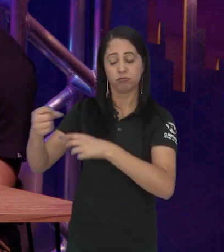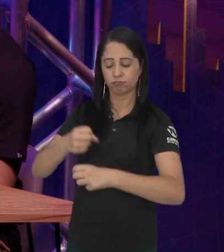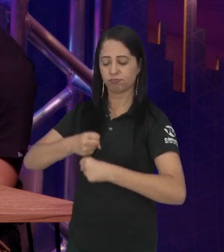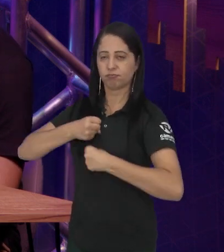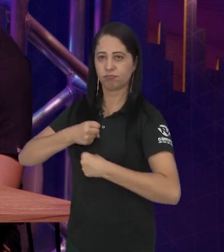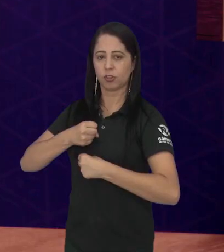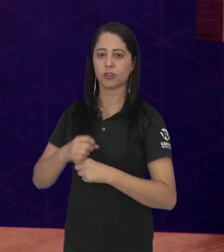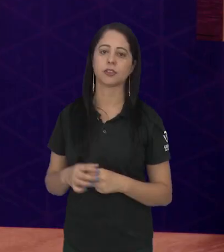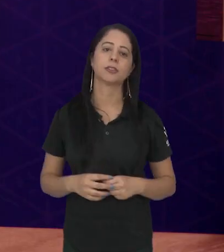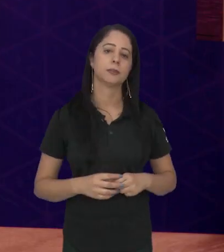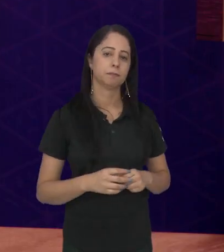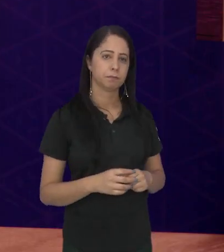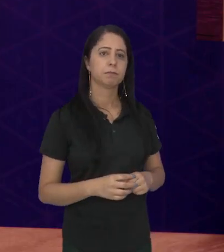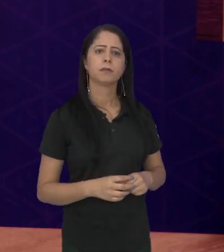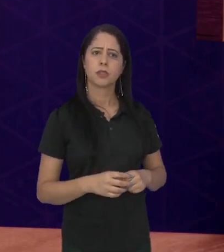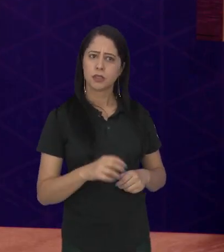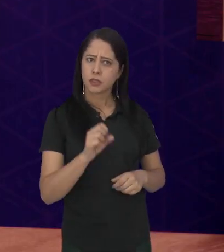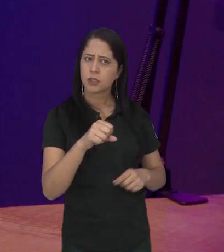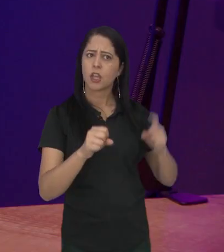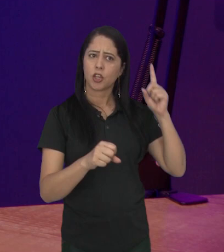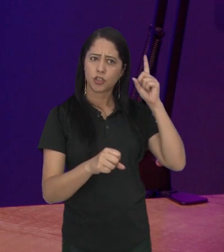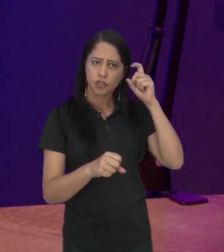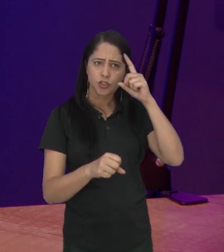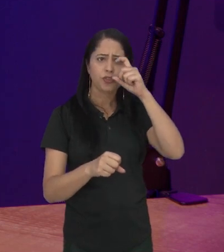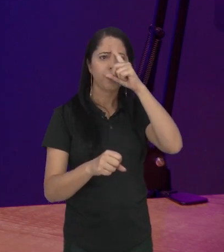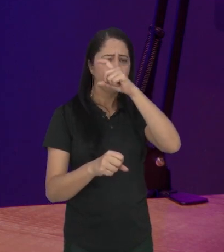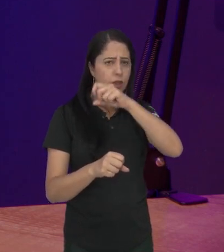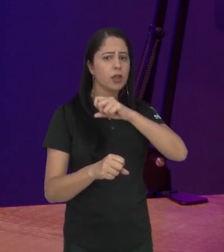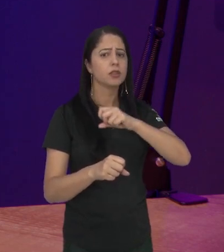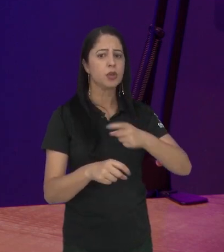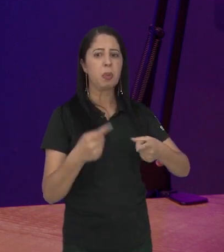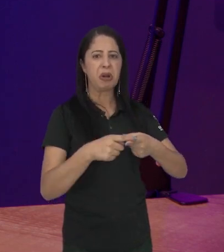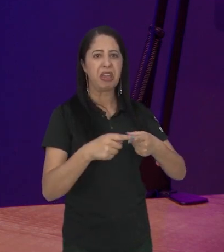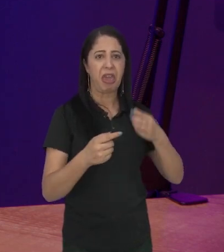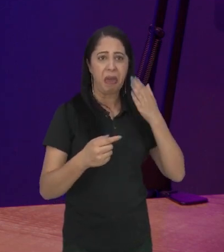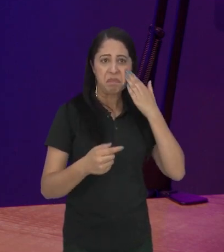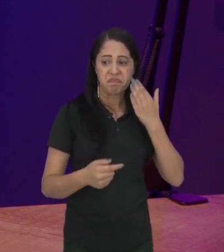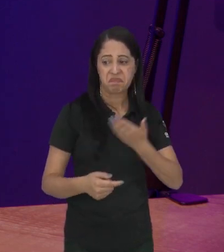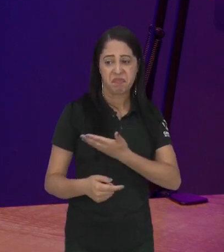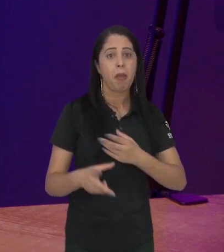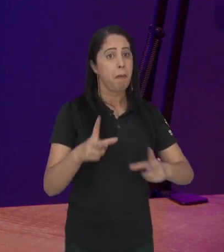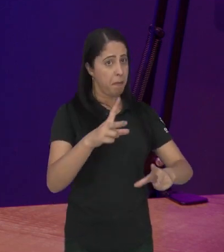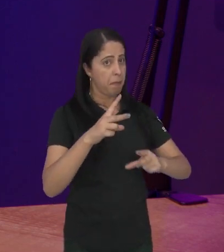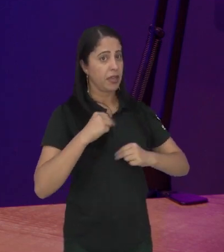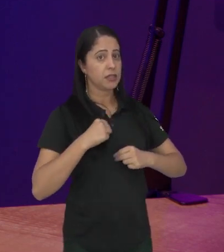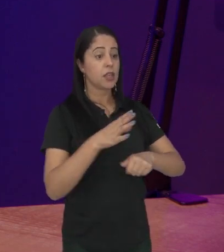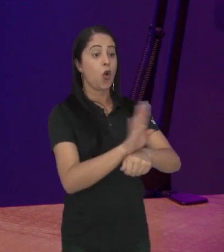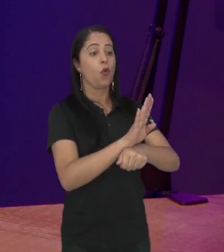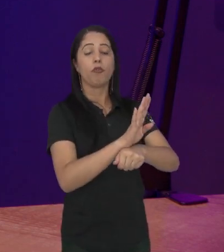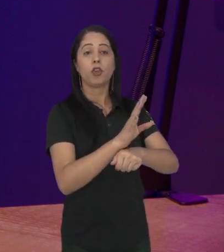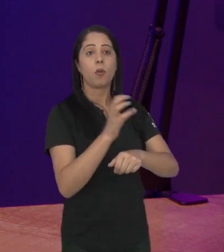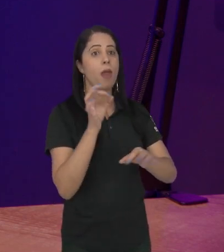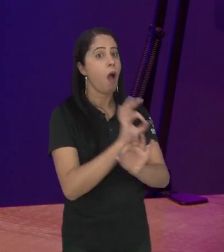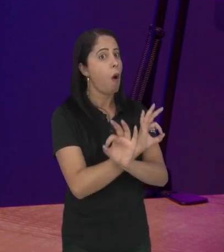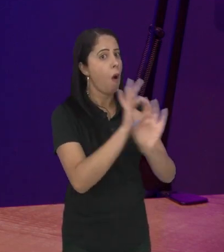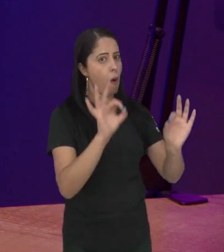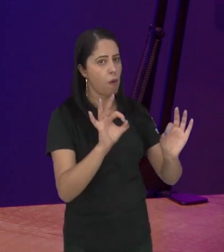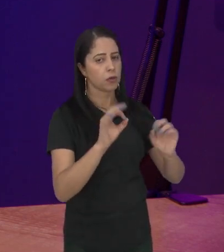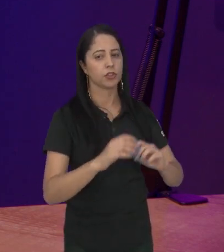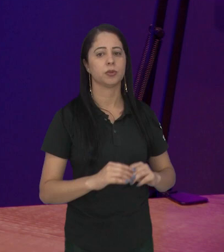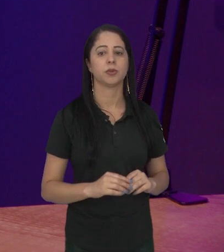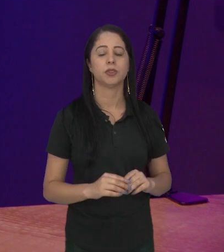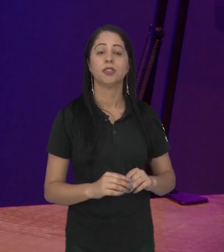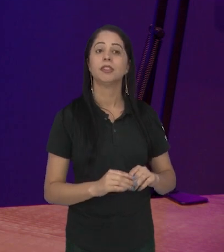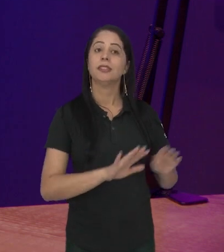Melhor filme, exatamente. Algo que é difícil, né? Um mérito muito grande deles. E realmente um filme muito bom. E esse ano,